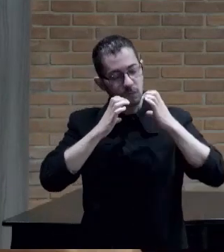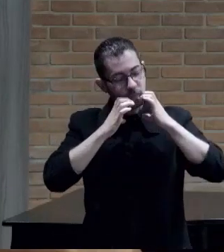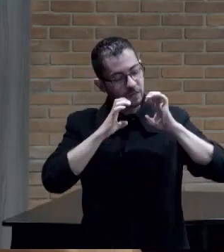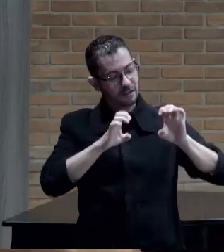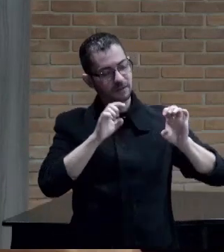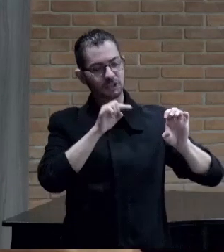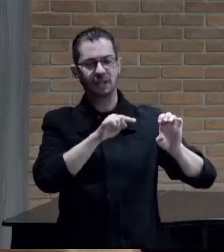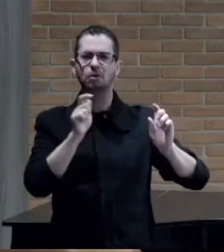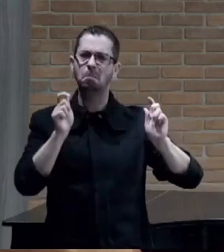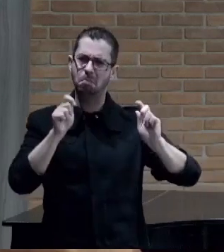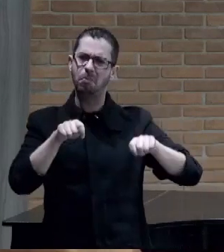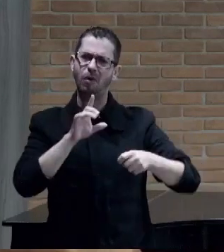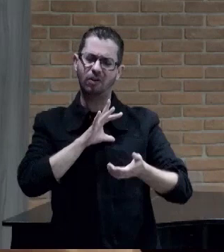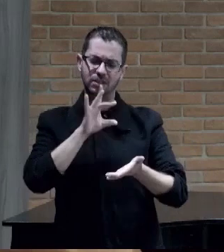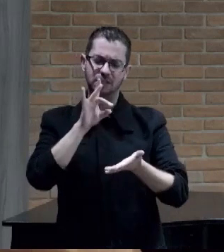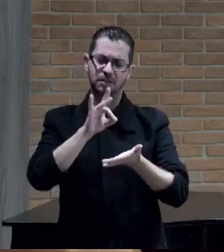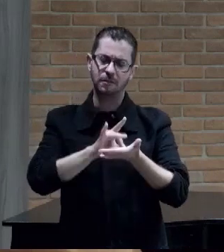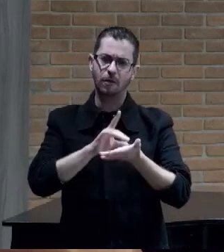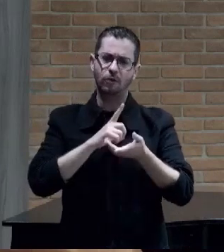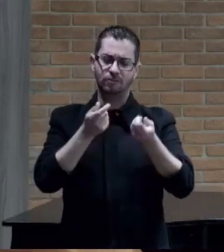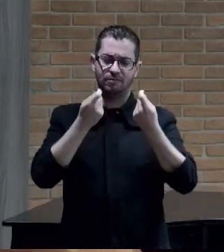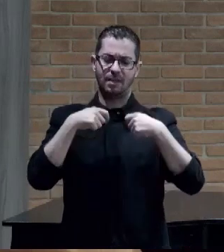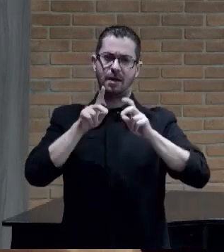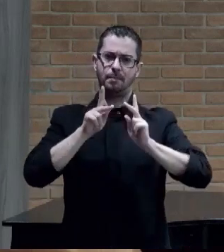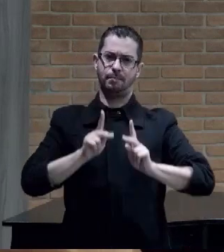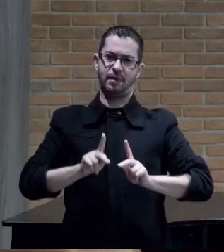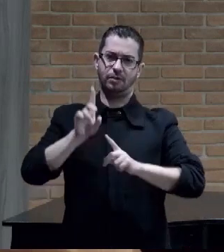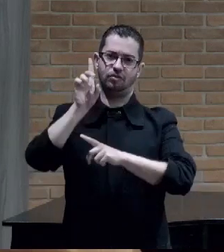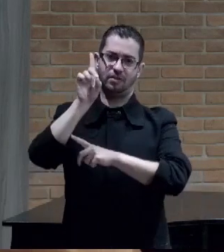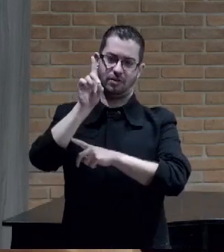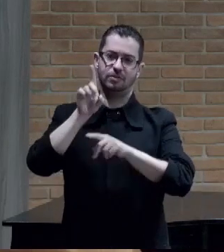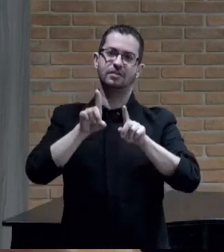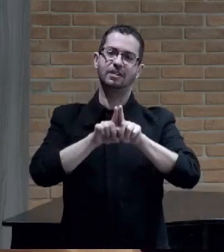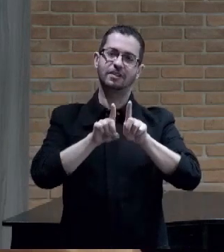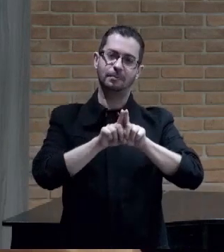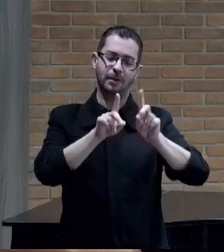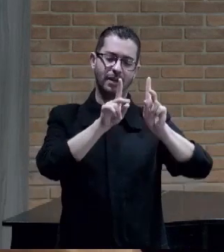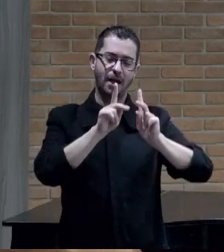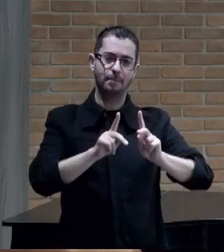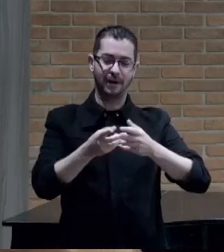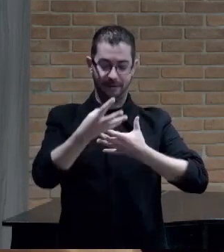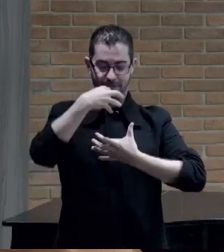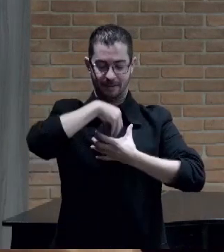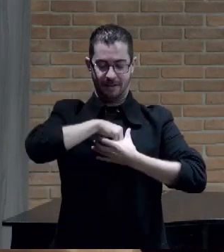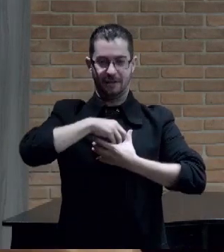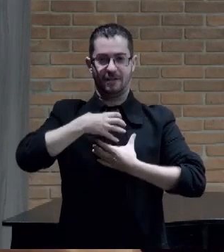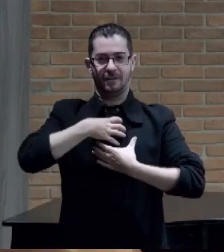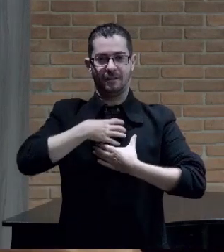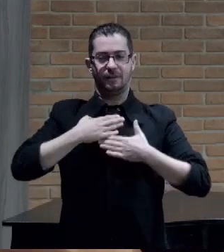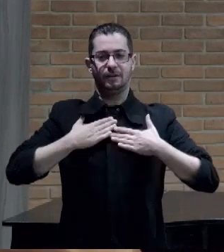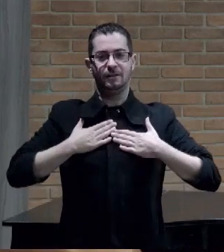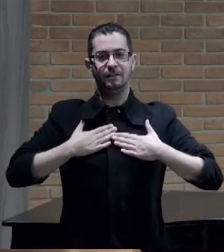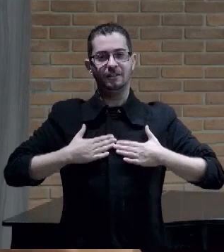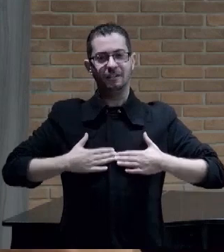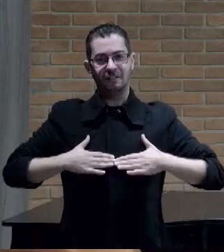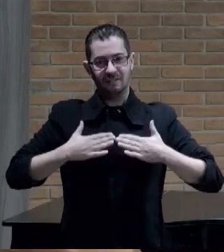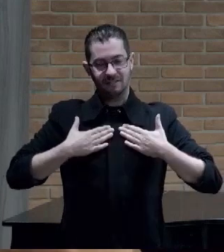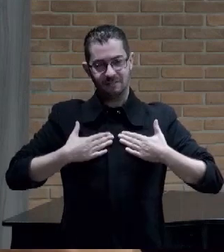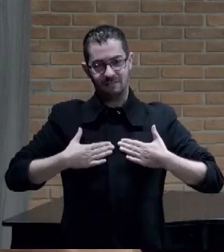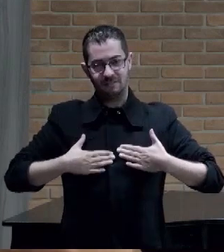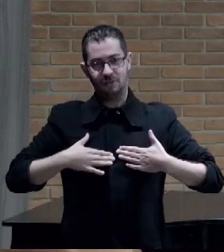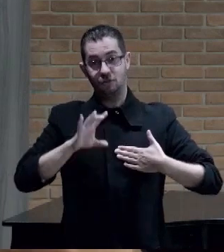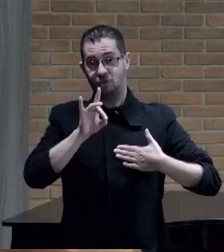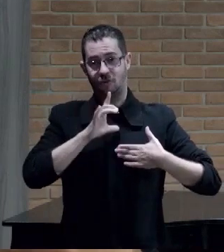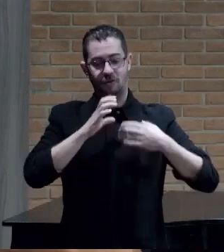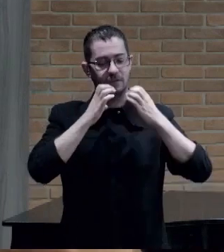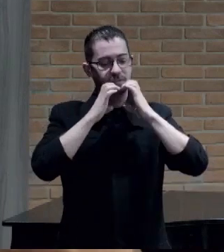pode realmente trazer a paz de Deus e a paz interior também. Porque muitos dos